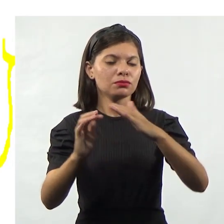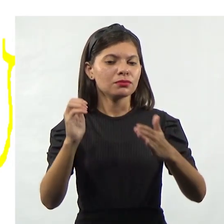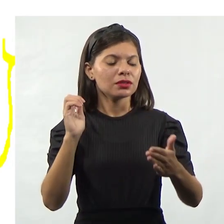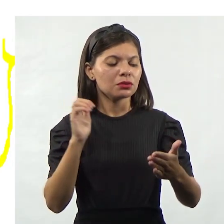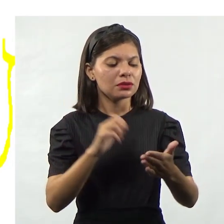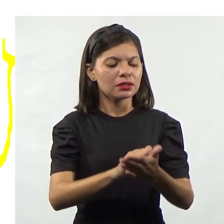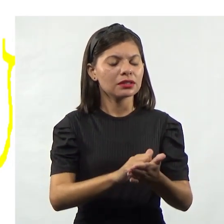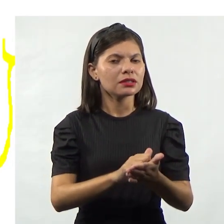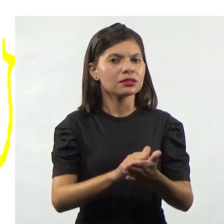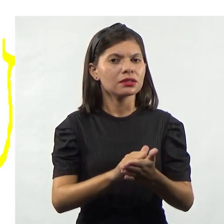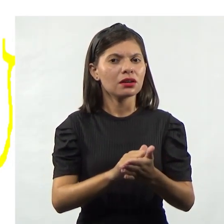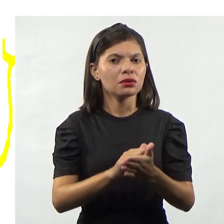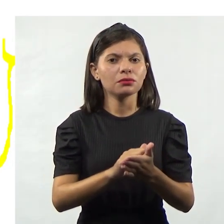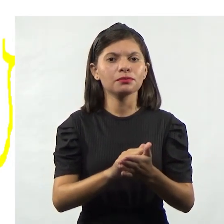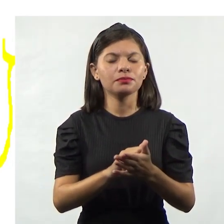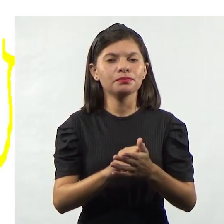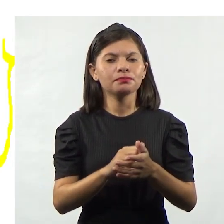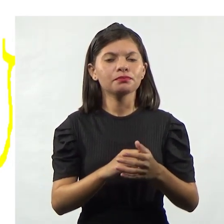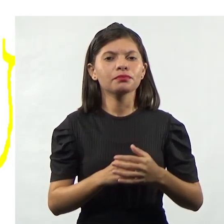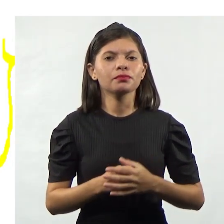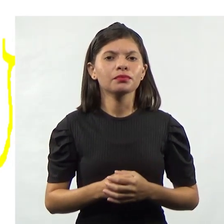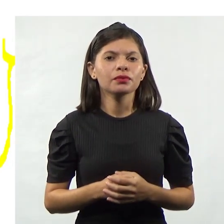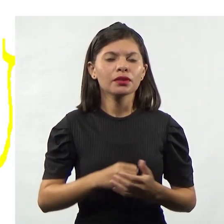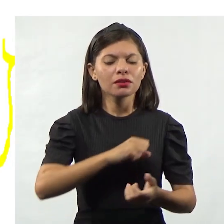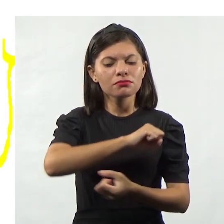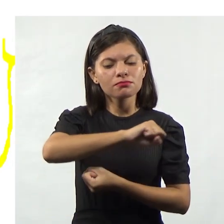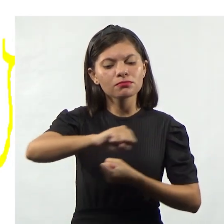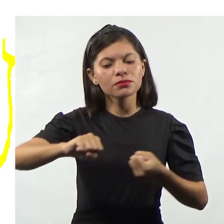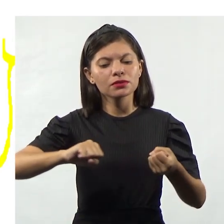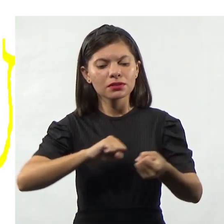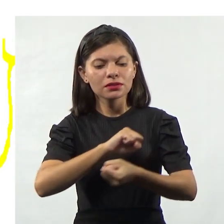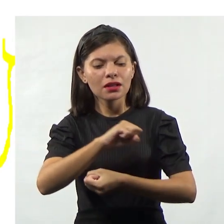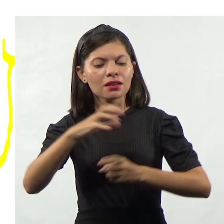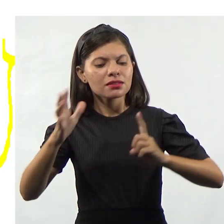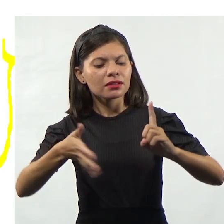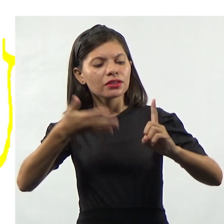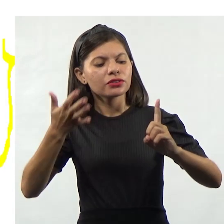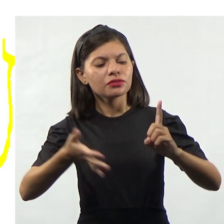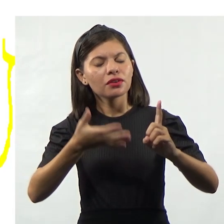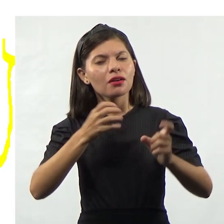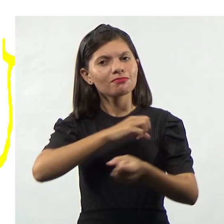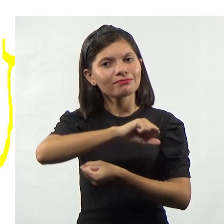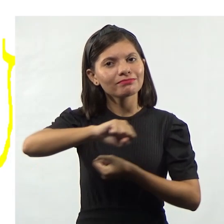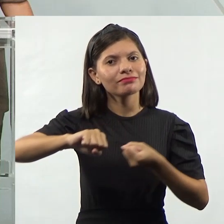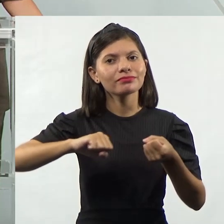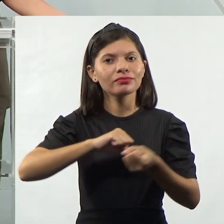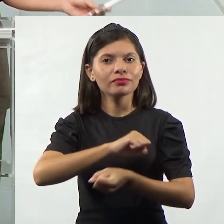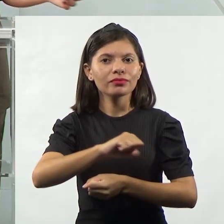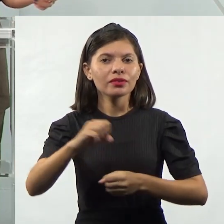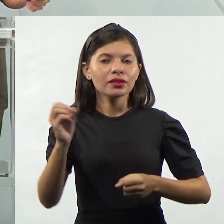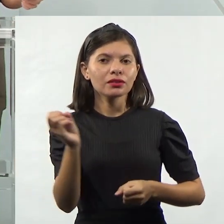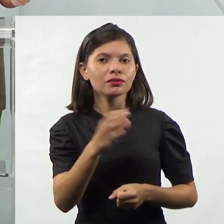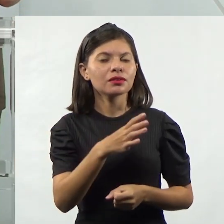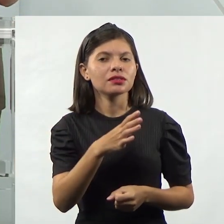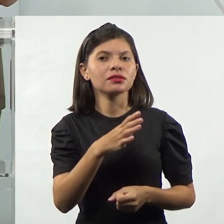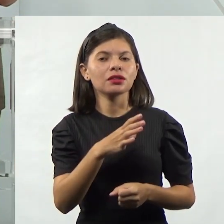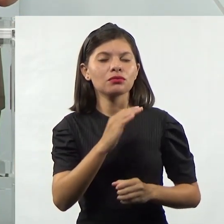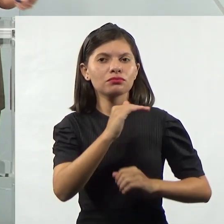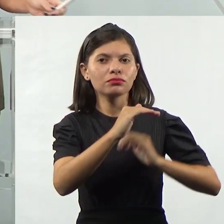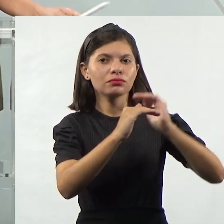e incentivar a inovação e o desenvolvimento nacional sustentável. Então, vejam que bacana.